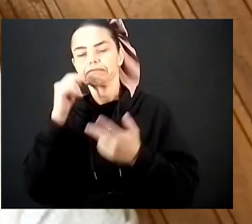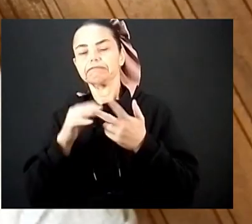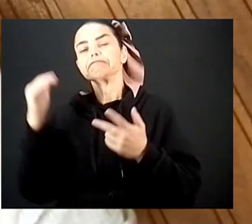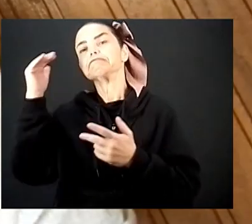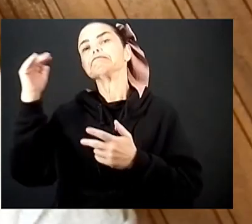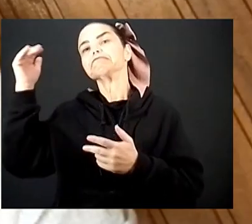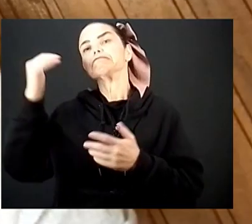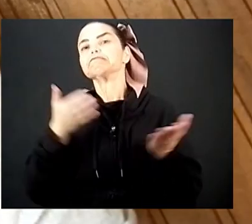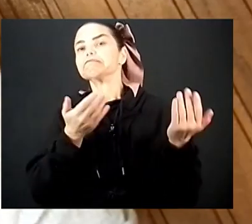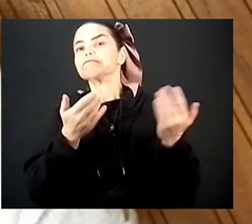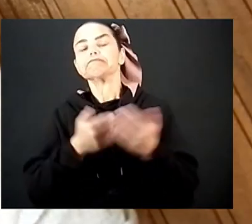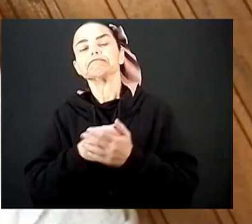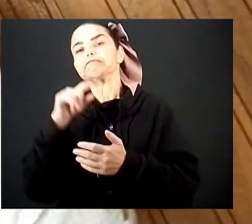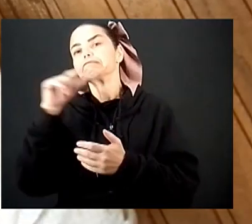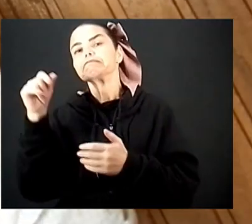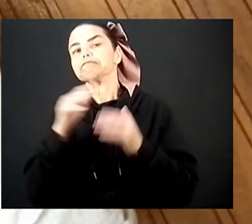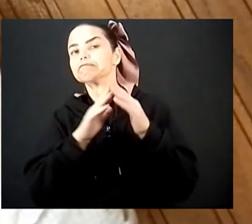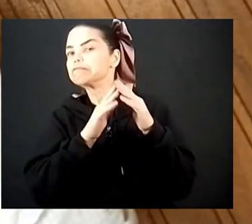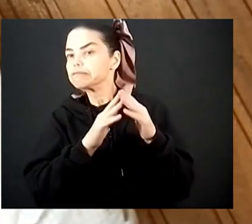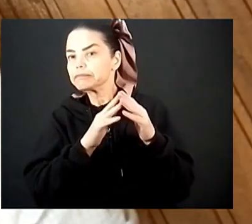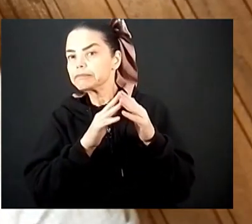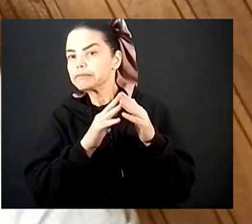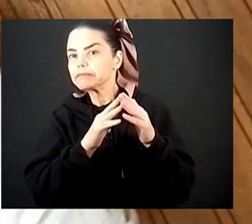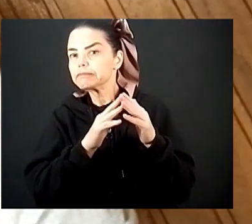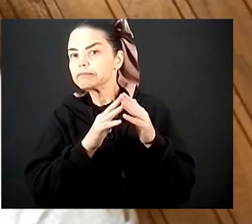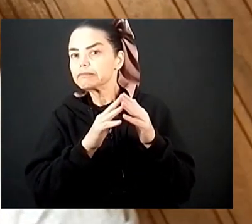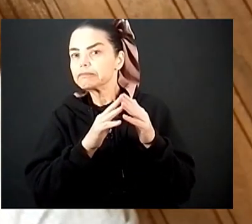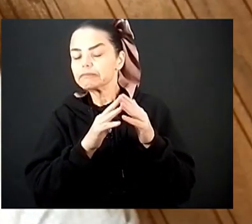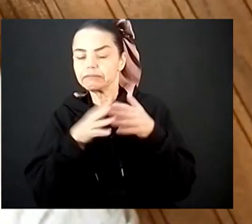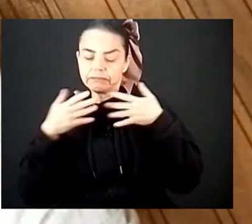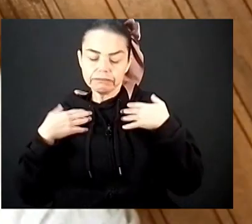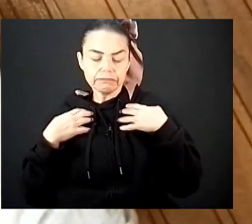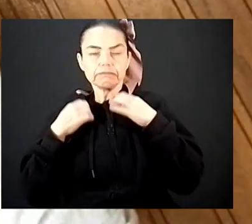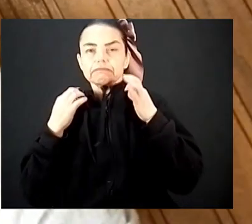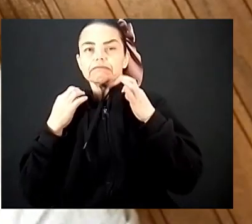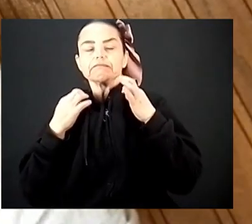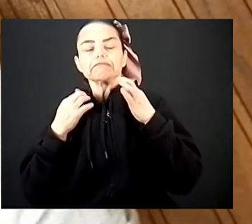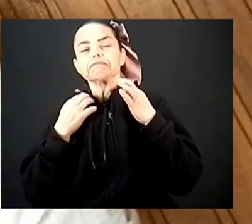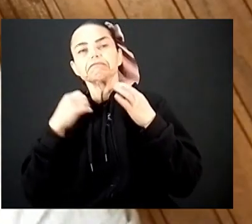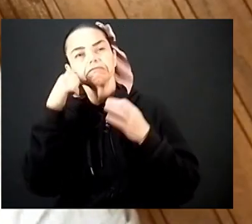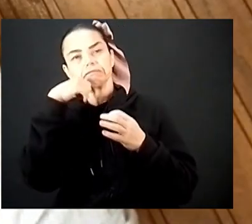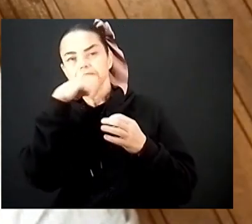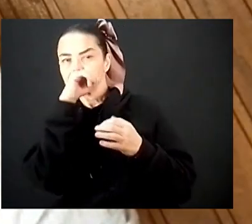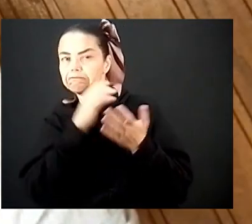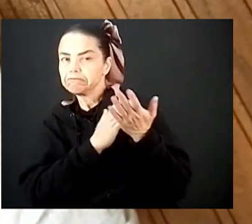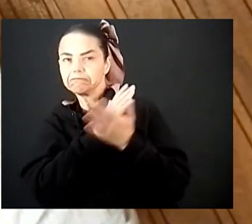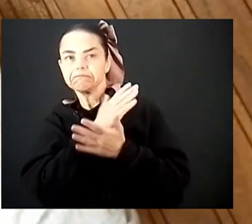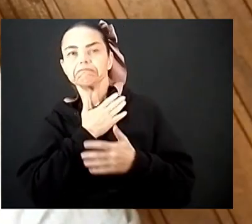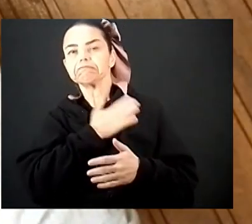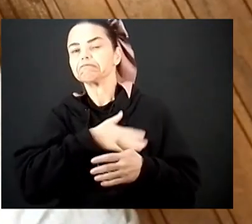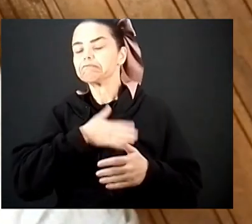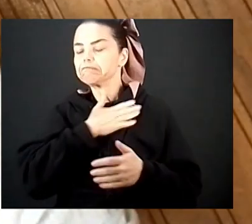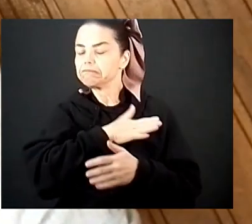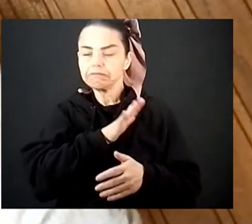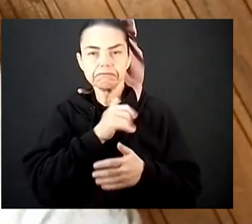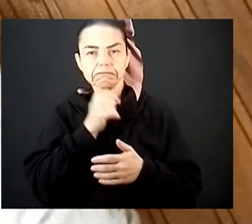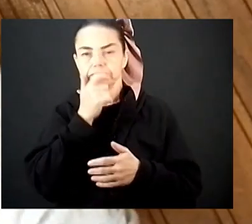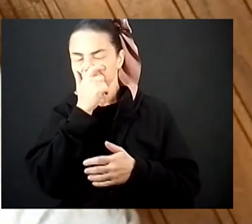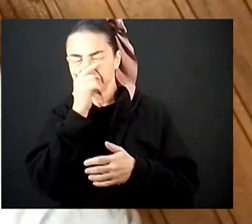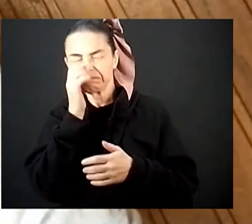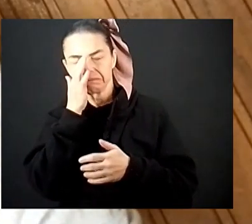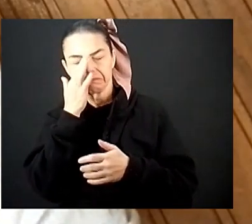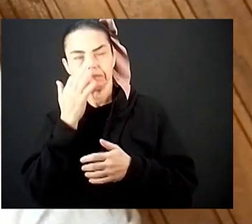não sair de casa com uma roupa que a mãe não aprovou ou que não gostou. Então, se essa mãe ela começa a jogar